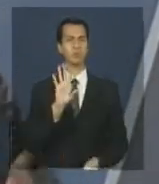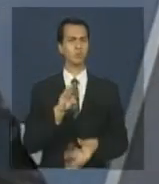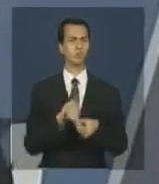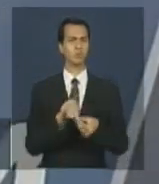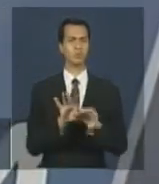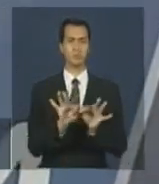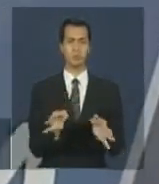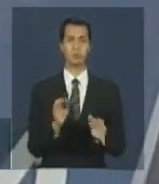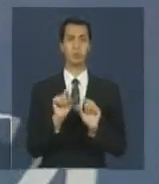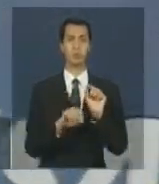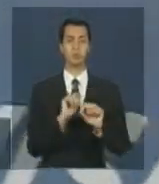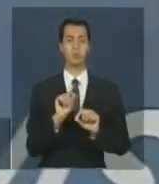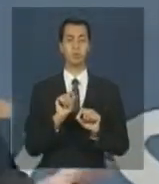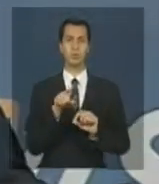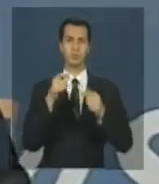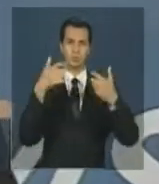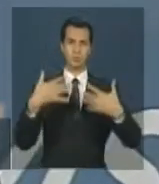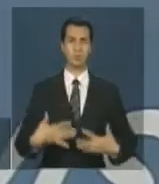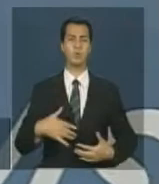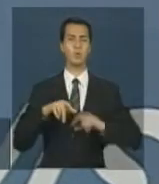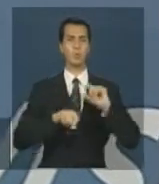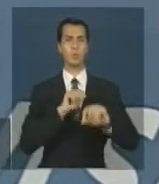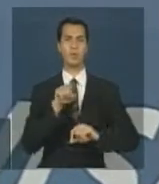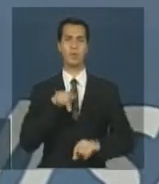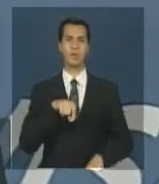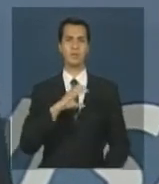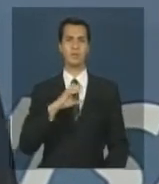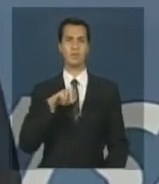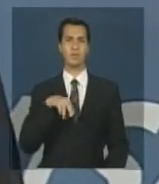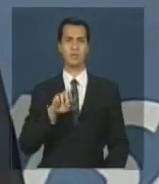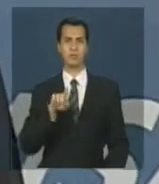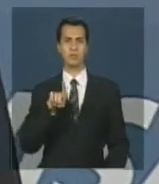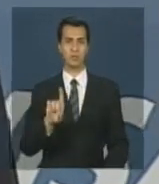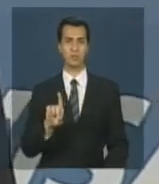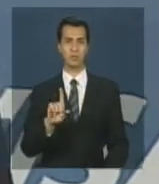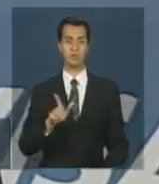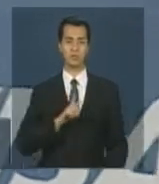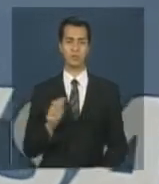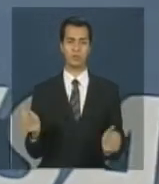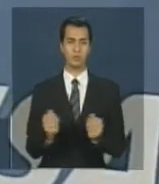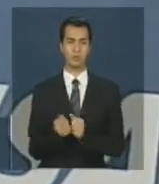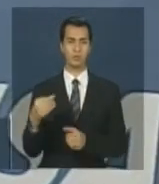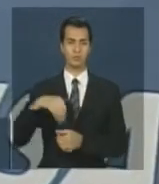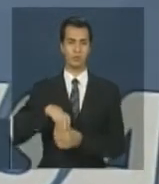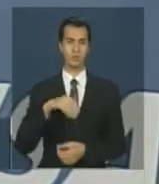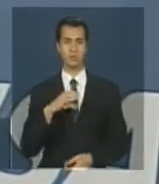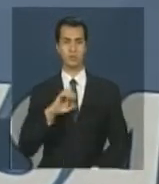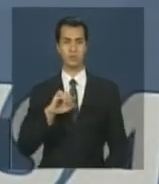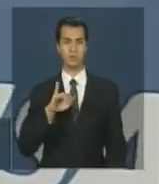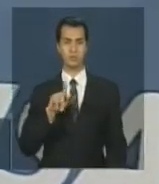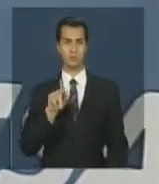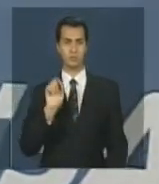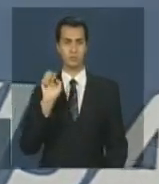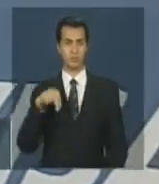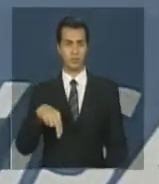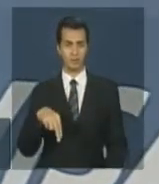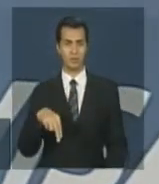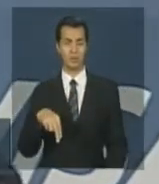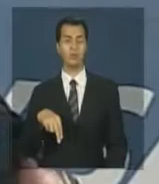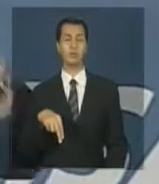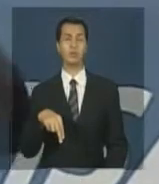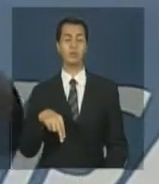hoje que é a casa que recepções aqui tá funcionando junto a uma área que tô sem sipam do centro gestor do sistema de proteção da Amazônia